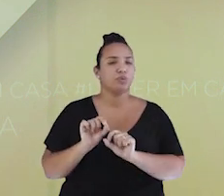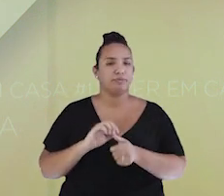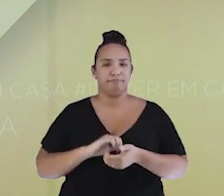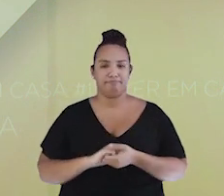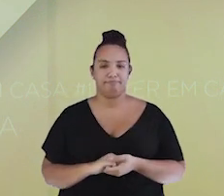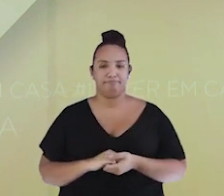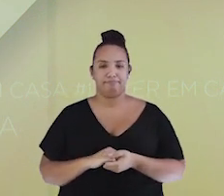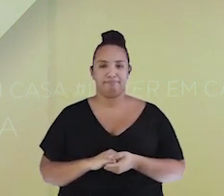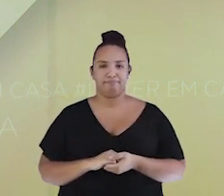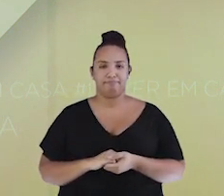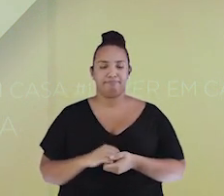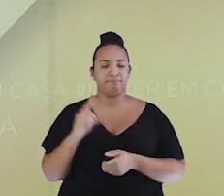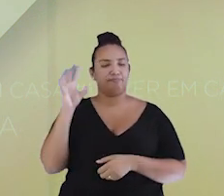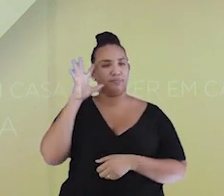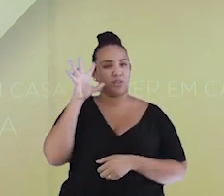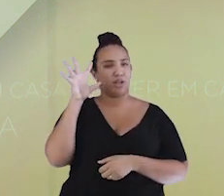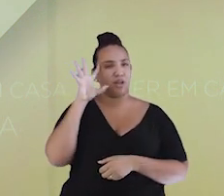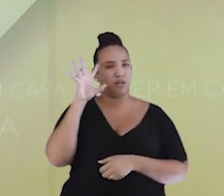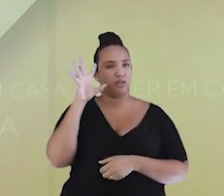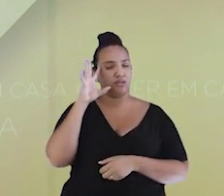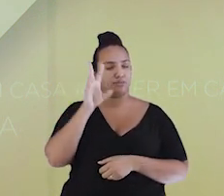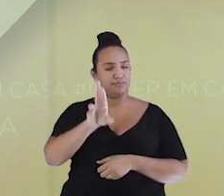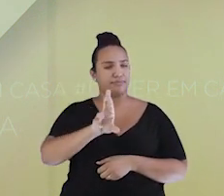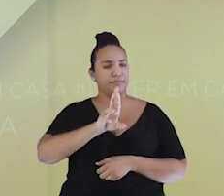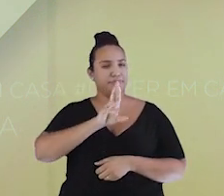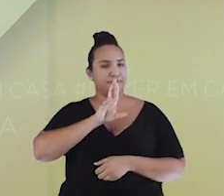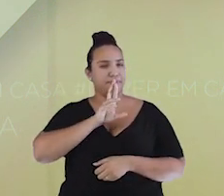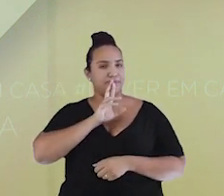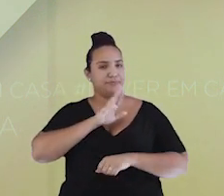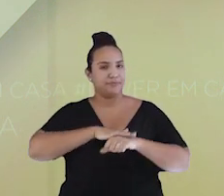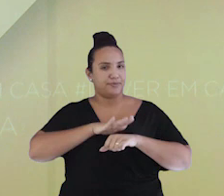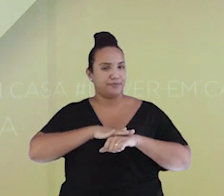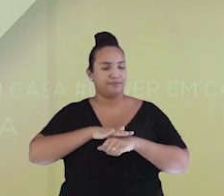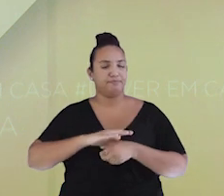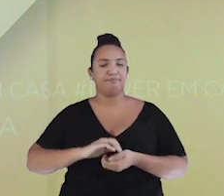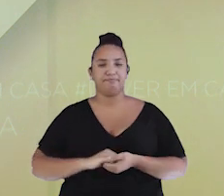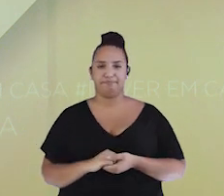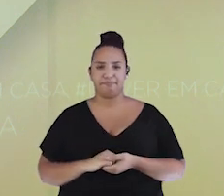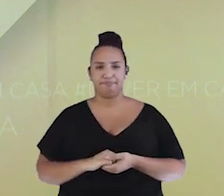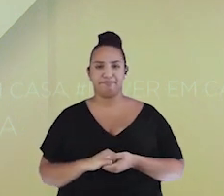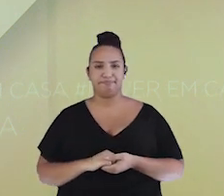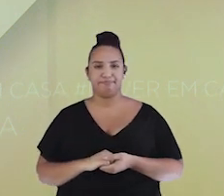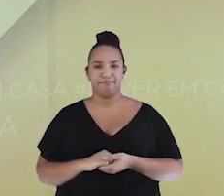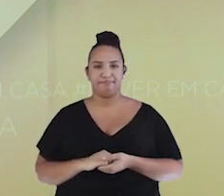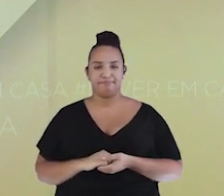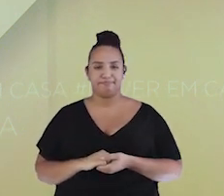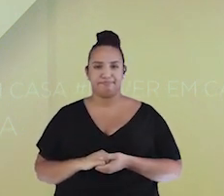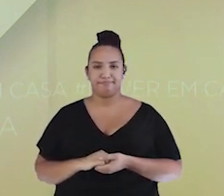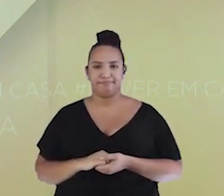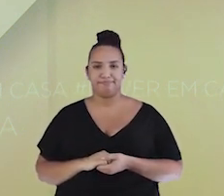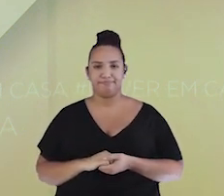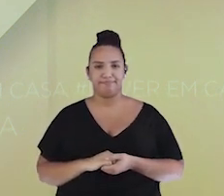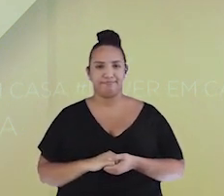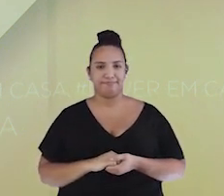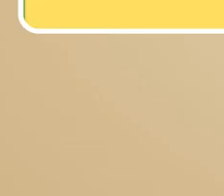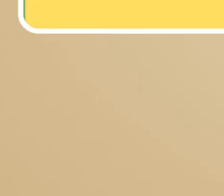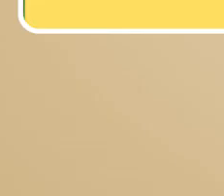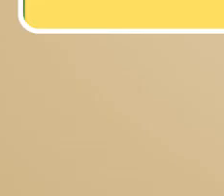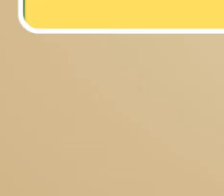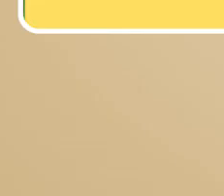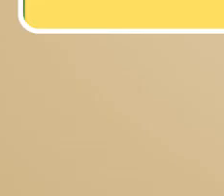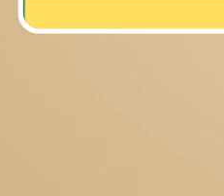Diz aí, o que são povos originários? Pense um pouquinho e responda com as suas